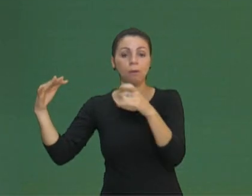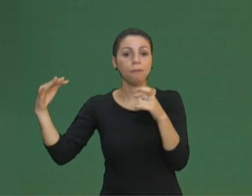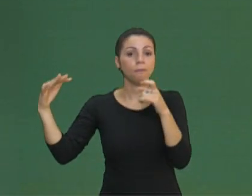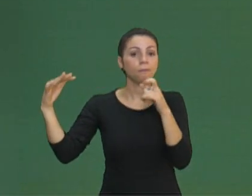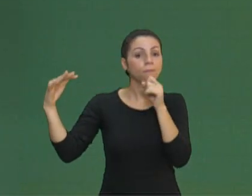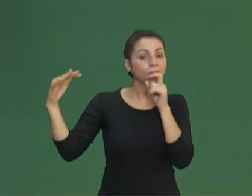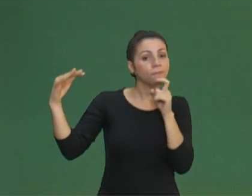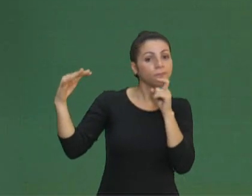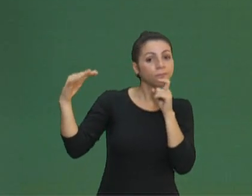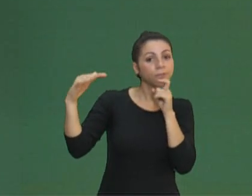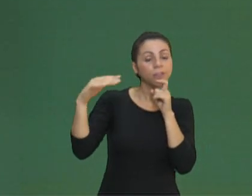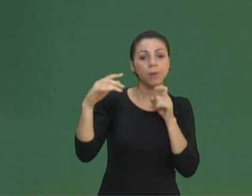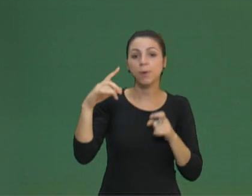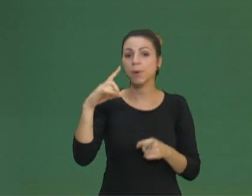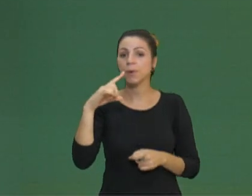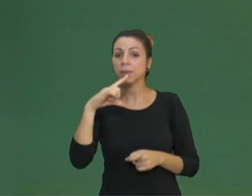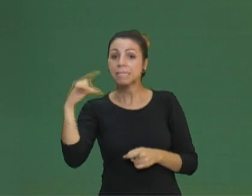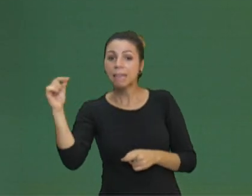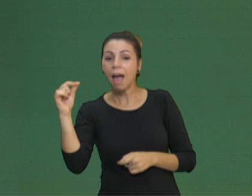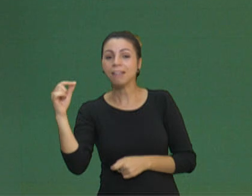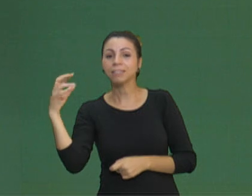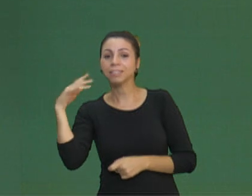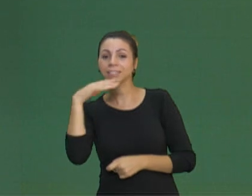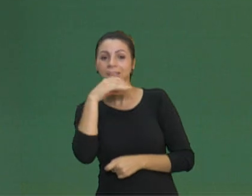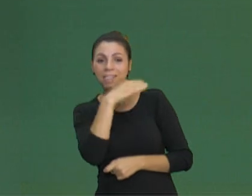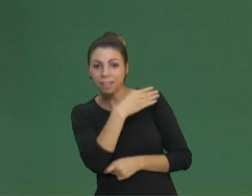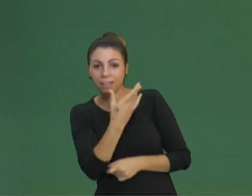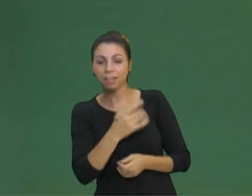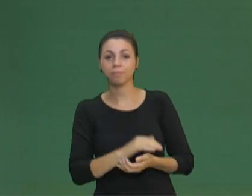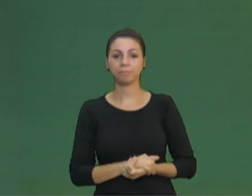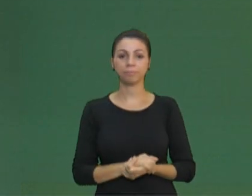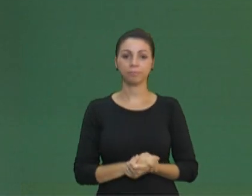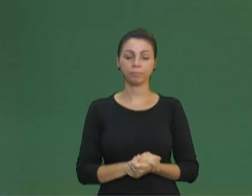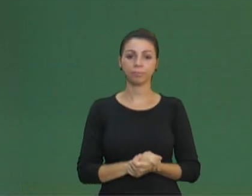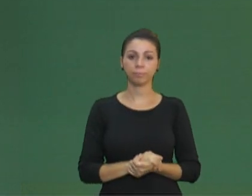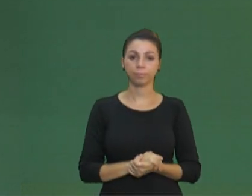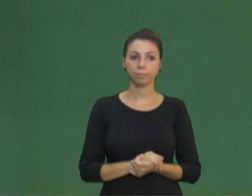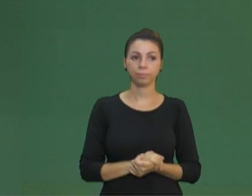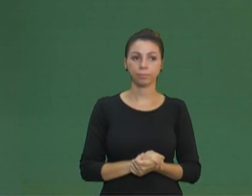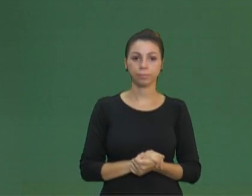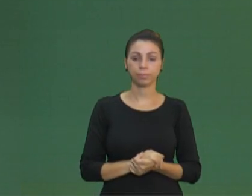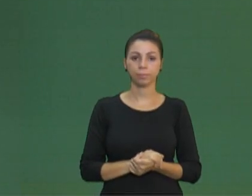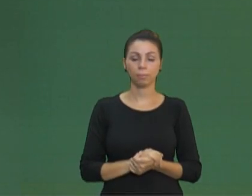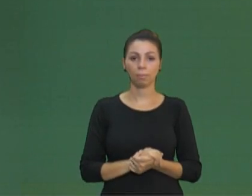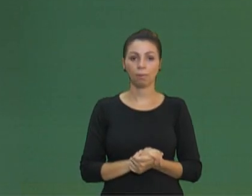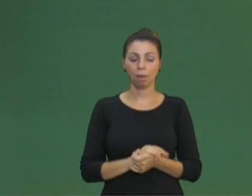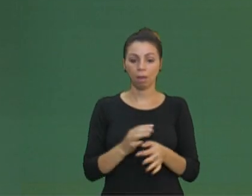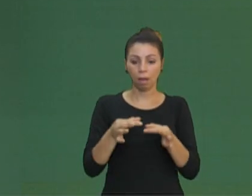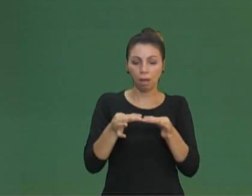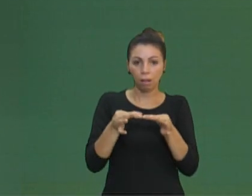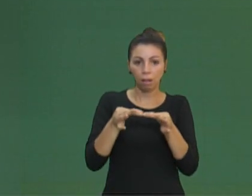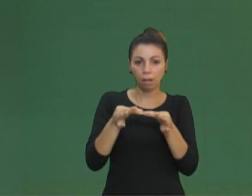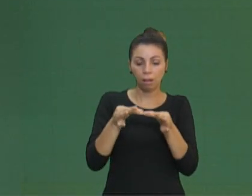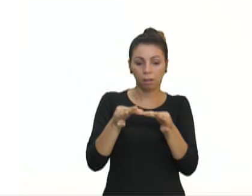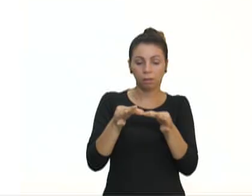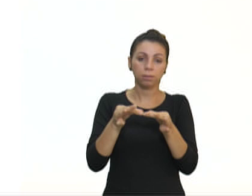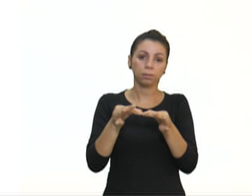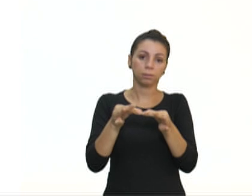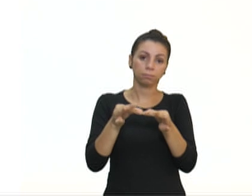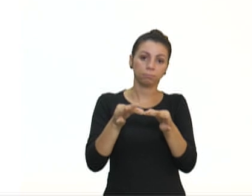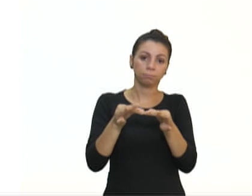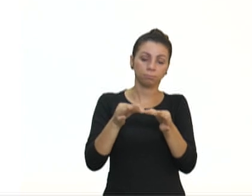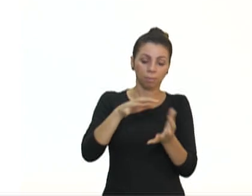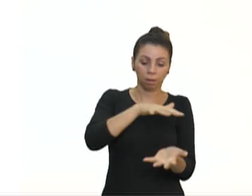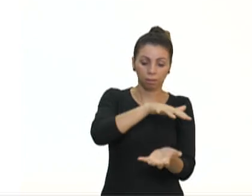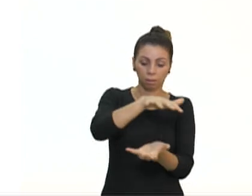pessoal? Vamos para mais uma. É a distância de um ponto da superfície